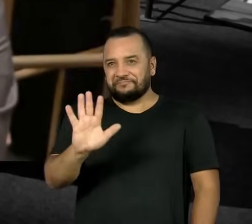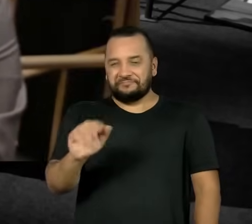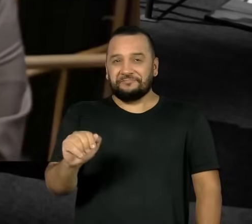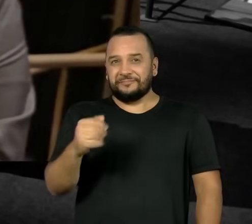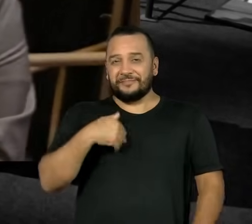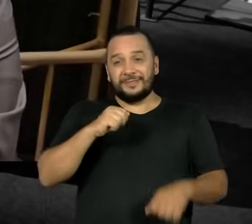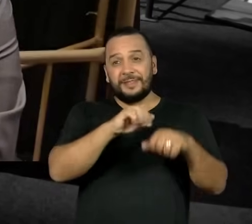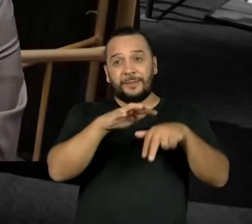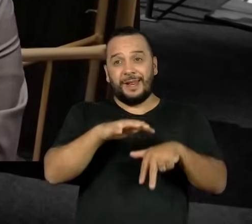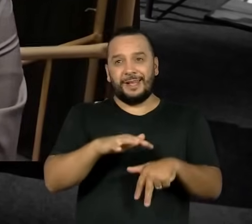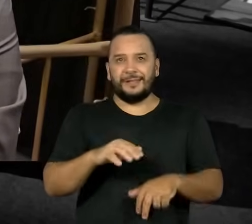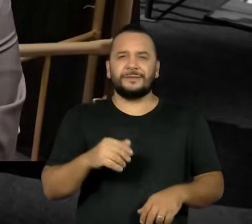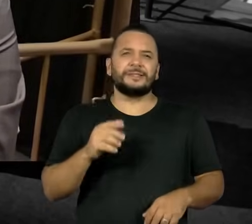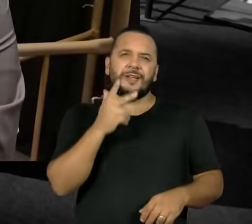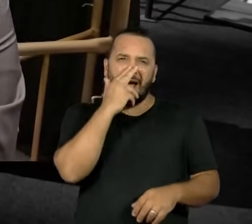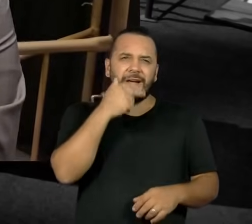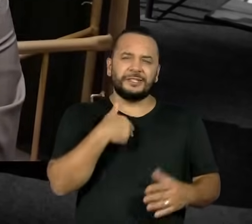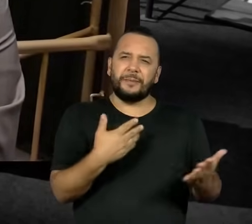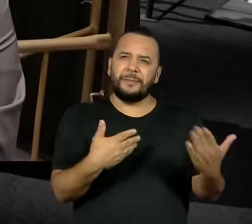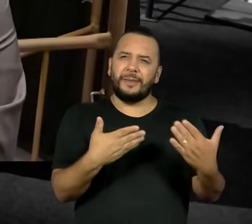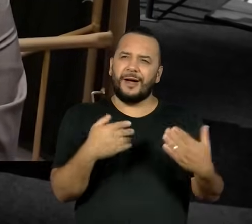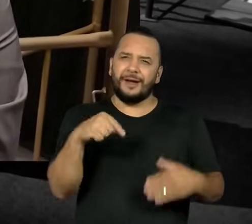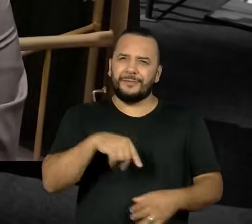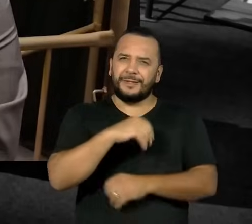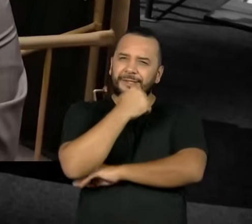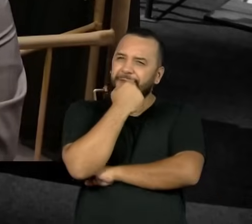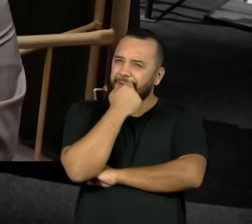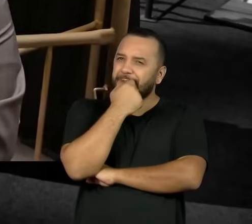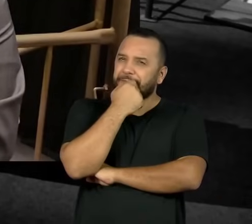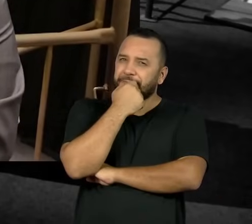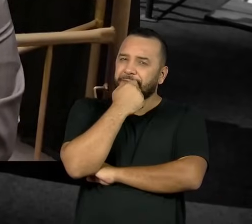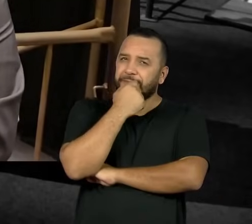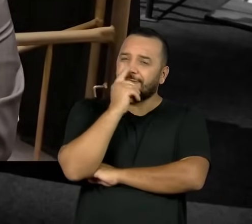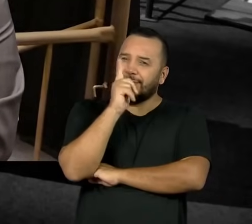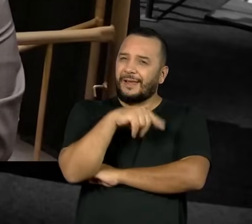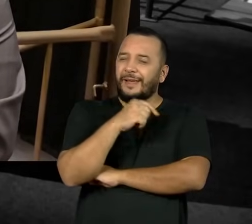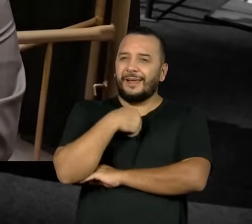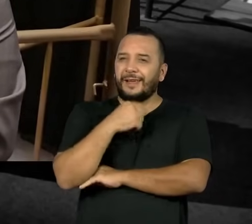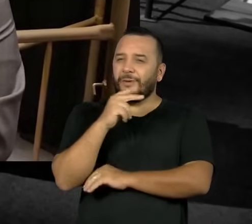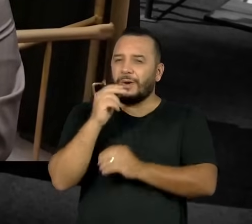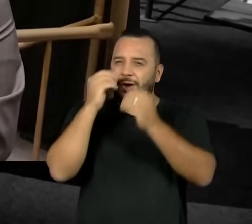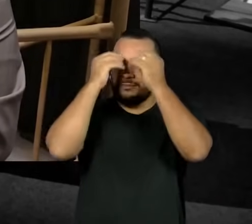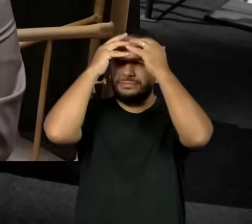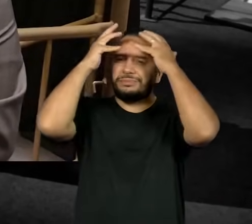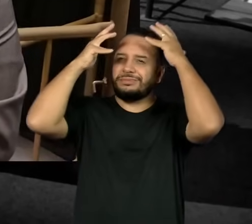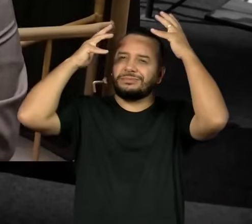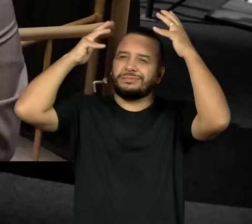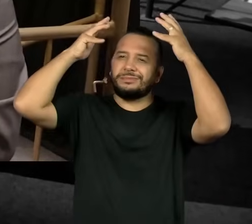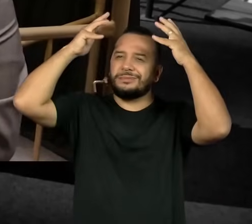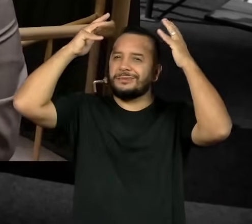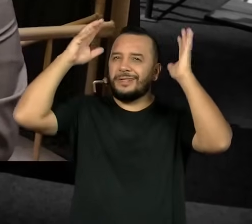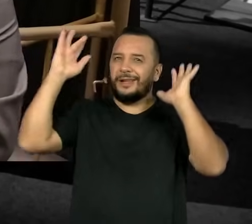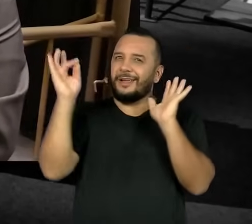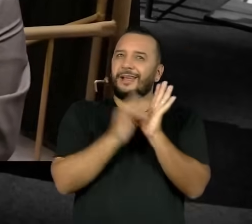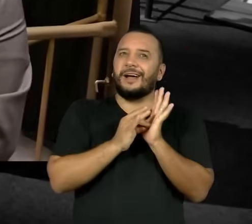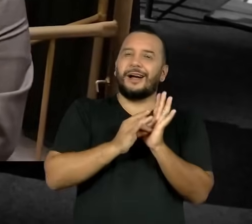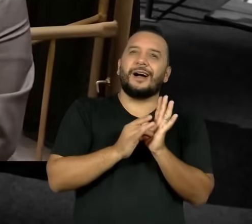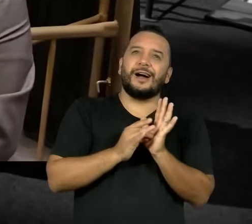nosso papo aqui, você acha que foi uma viagem real,